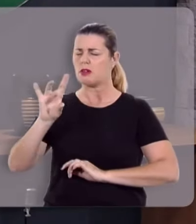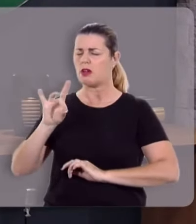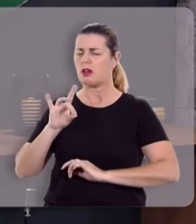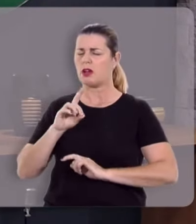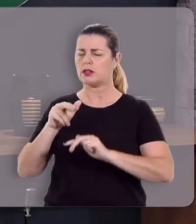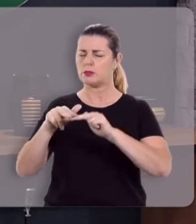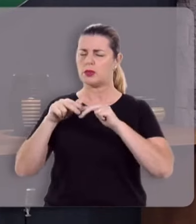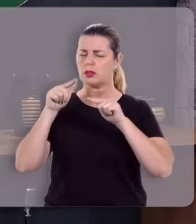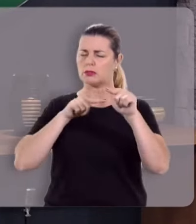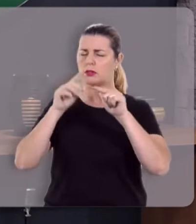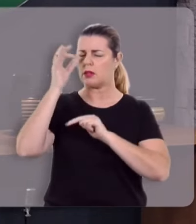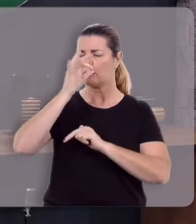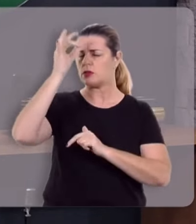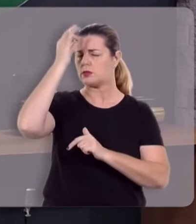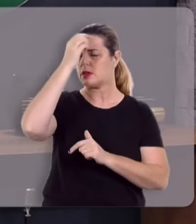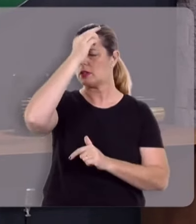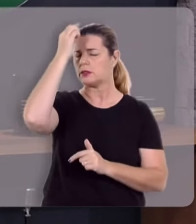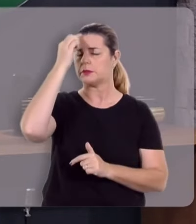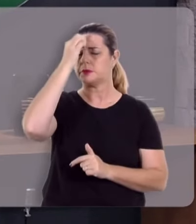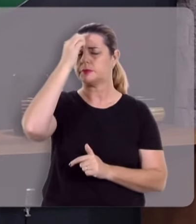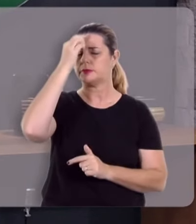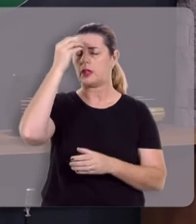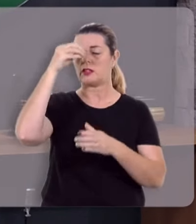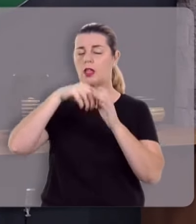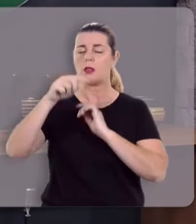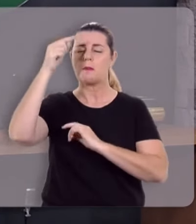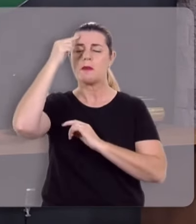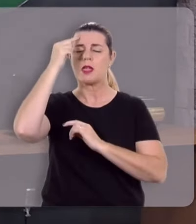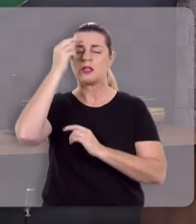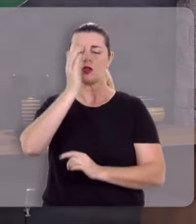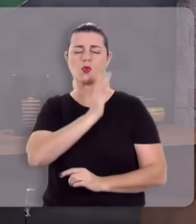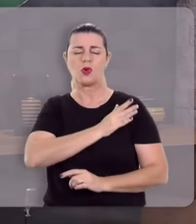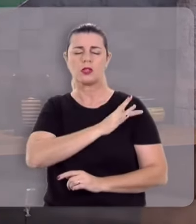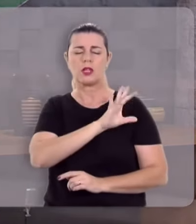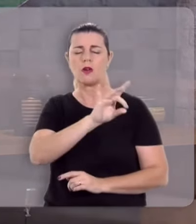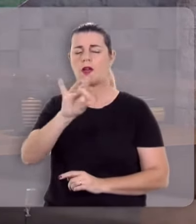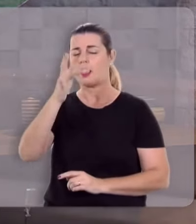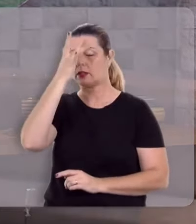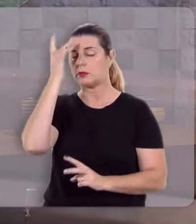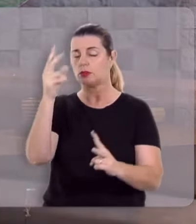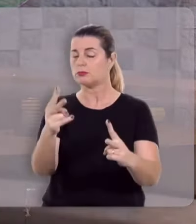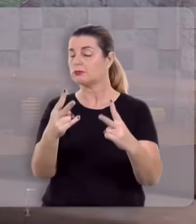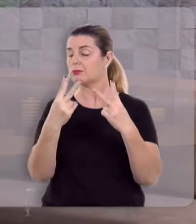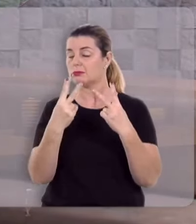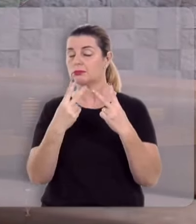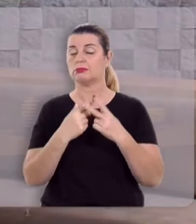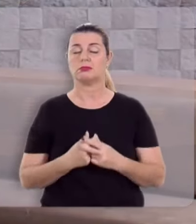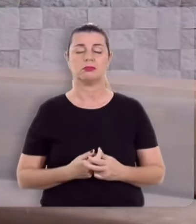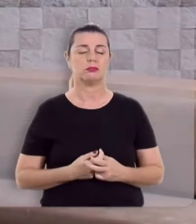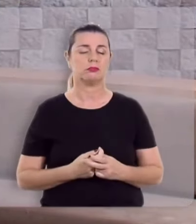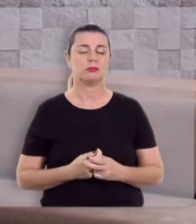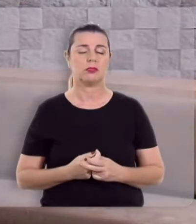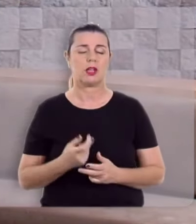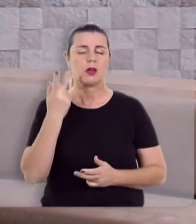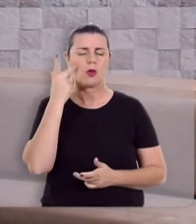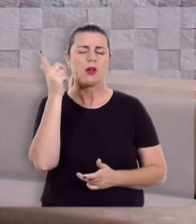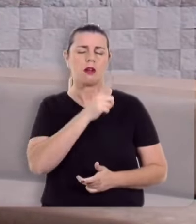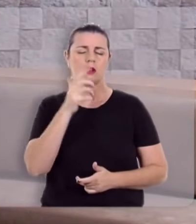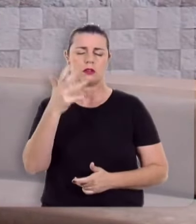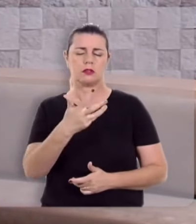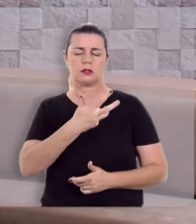obra do Espírito Santo na mente, no coração de todos aqueles que estamos assistindo, para que haja